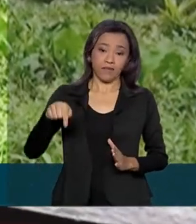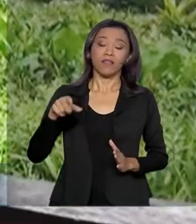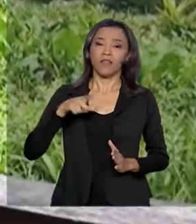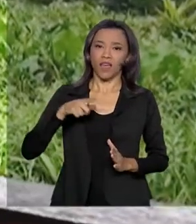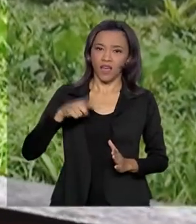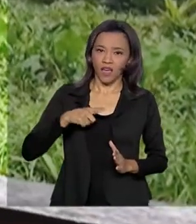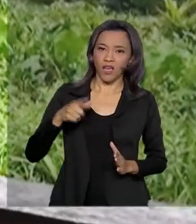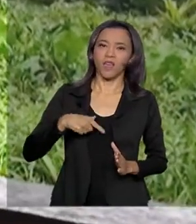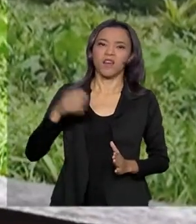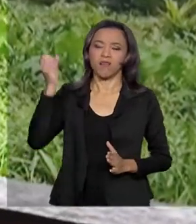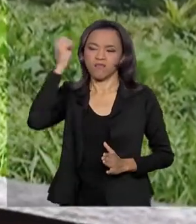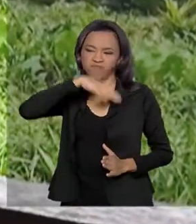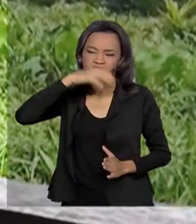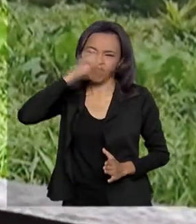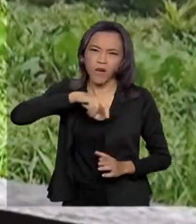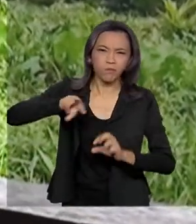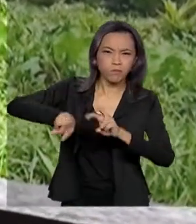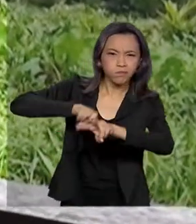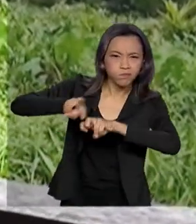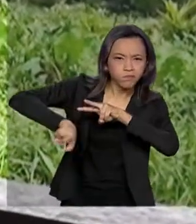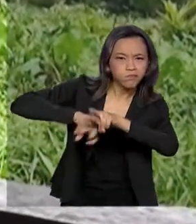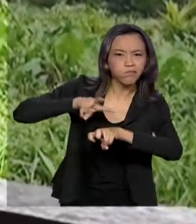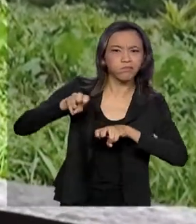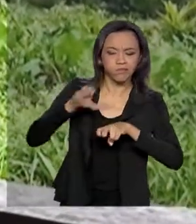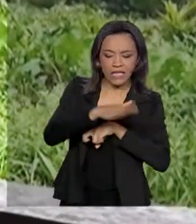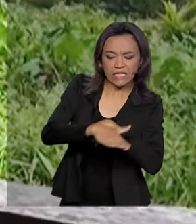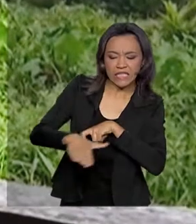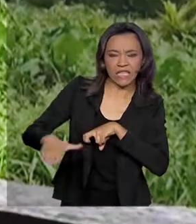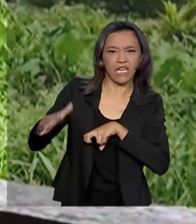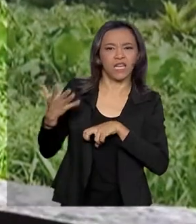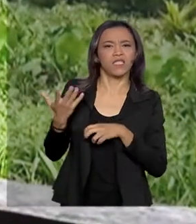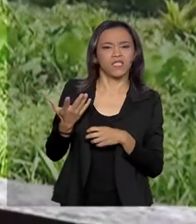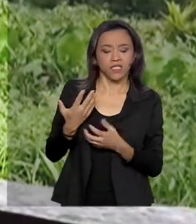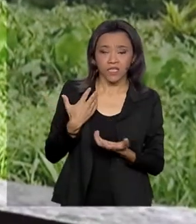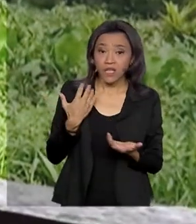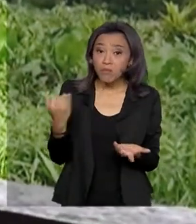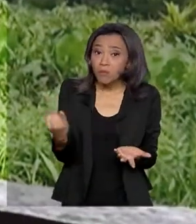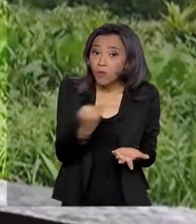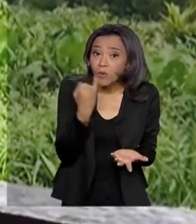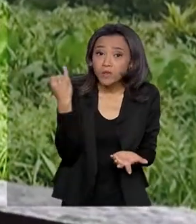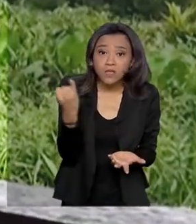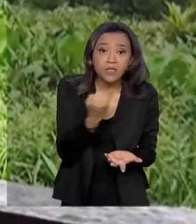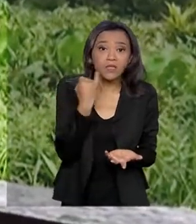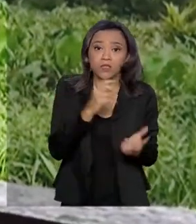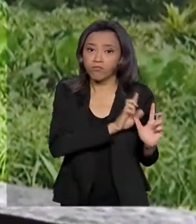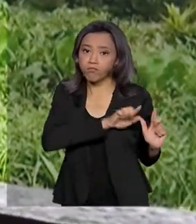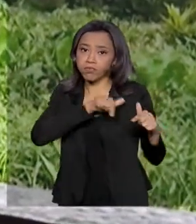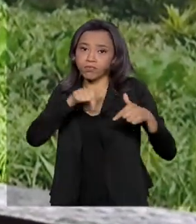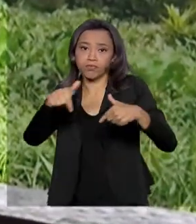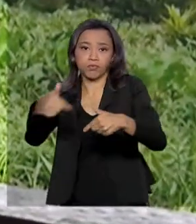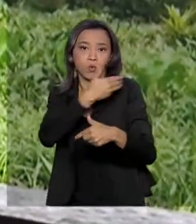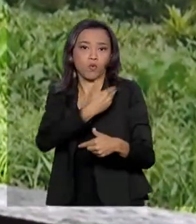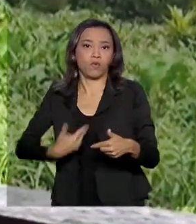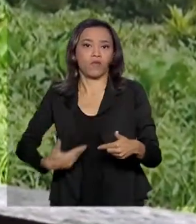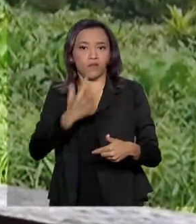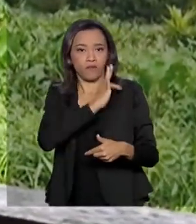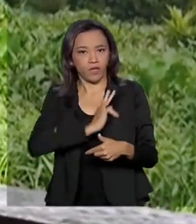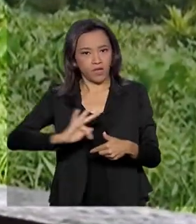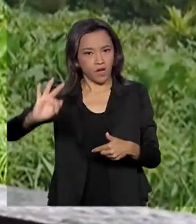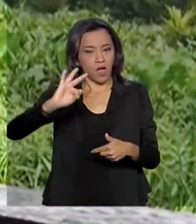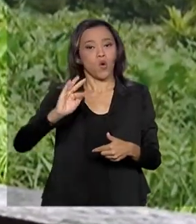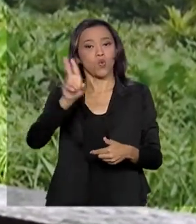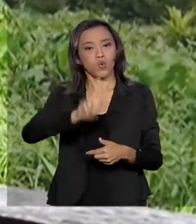exploração sexual, exploração infantil. É muito importante ter ações do governo federal através do programa